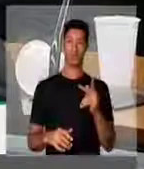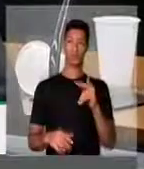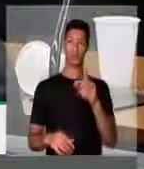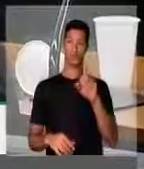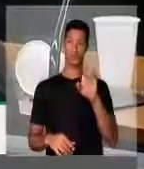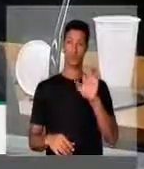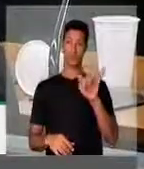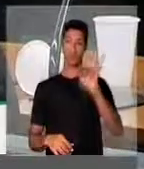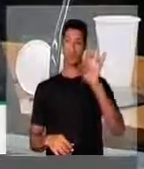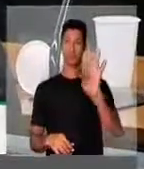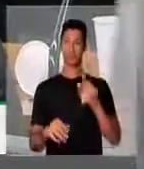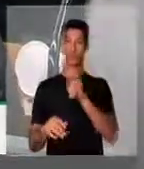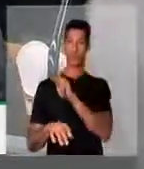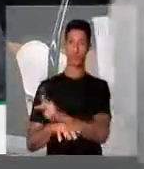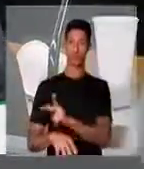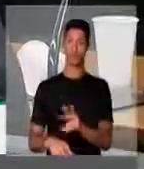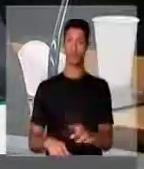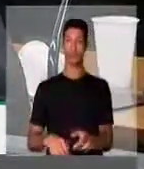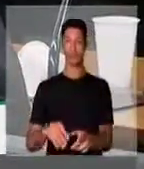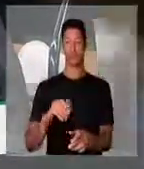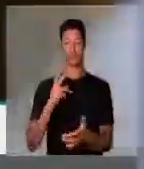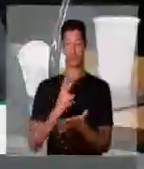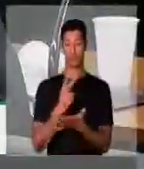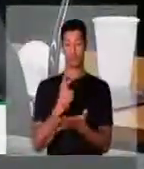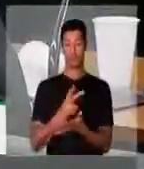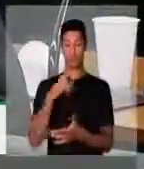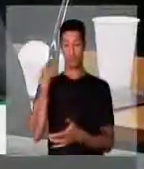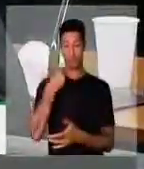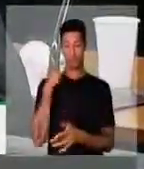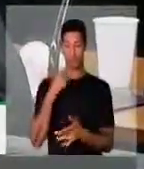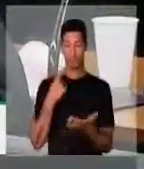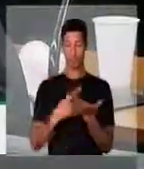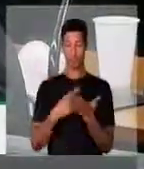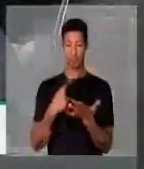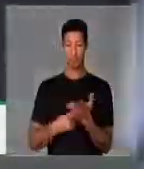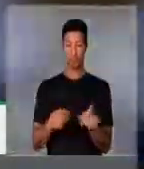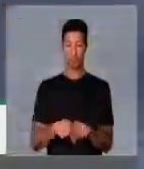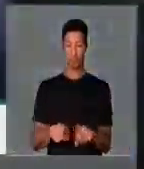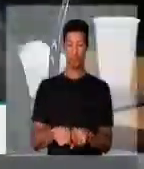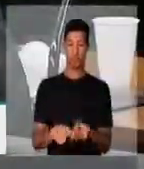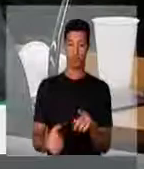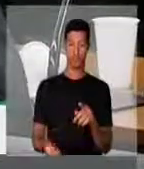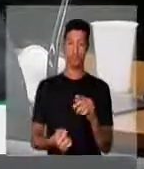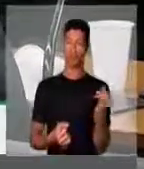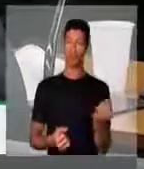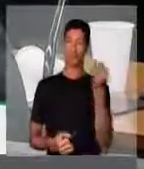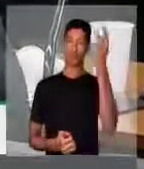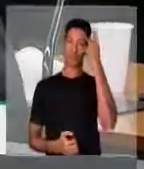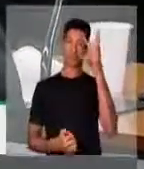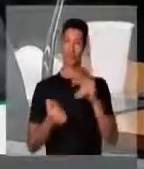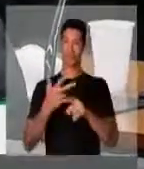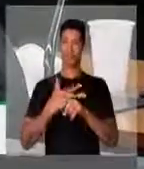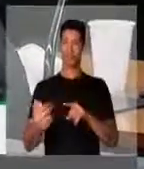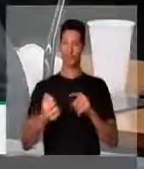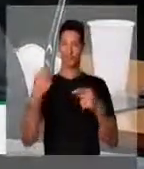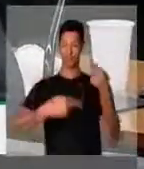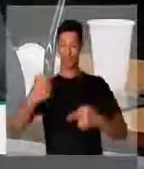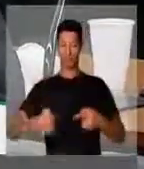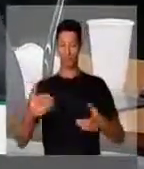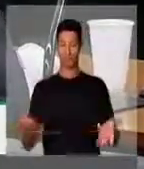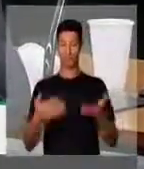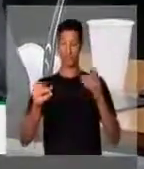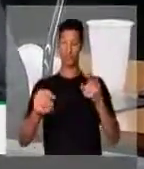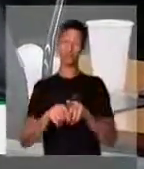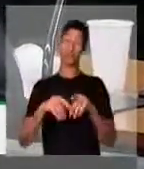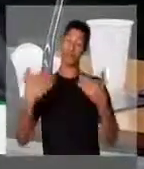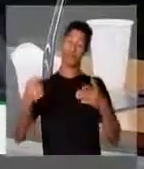desse déficit da Previdência. Os mesmos deputados que se comprometeram que seria fundamental para superar o debate político